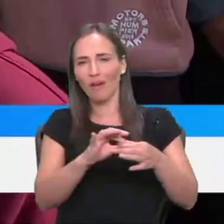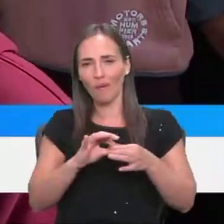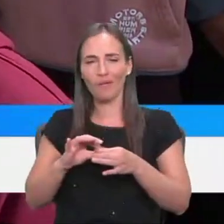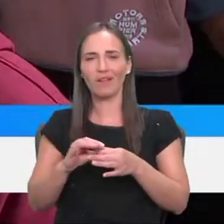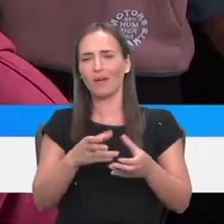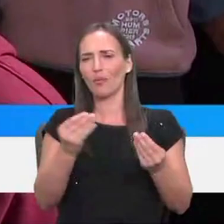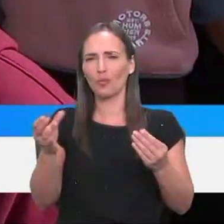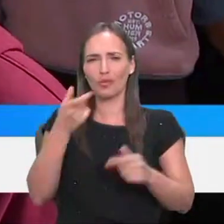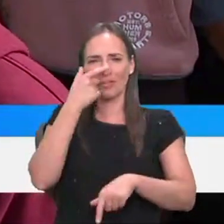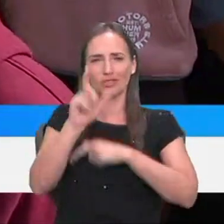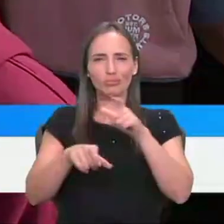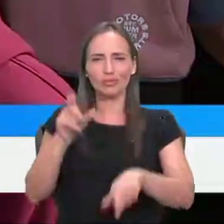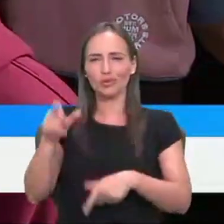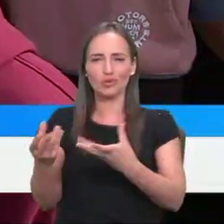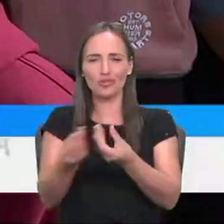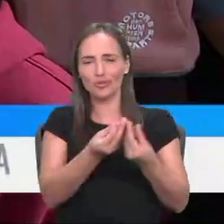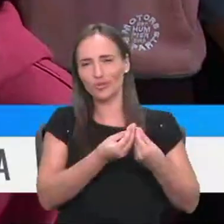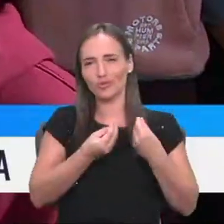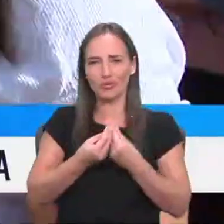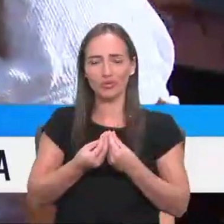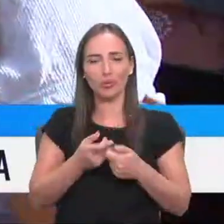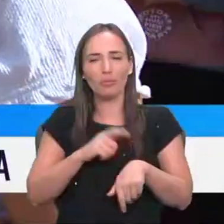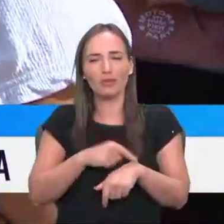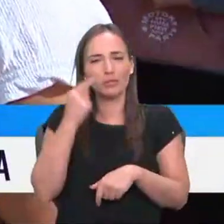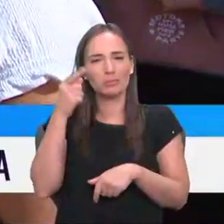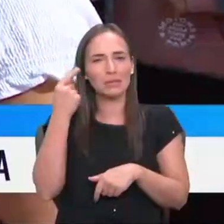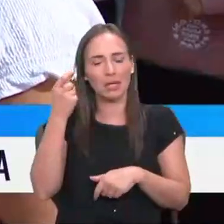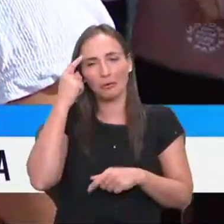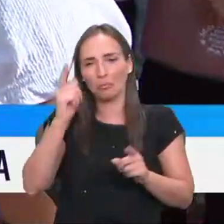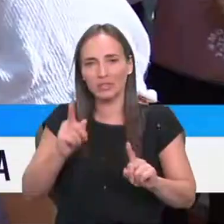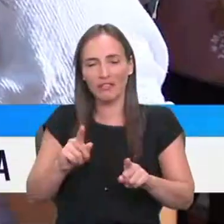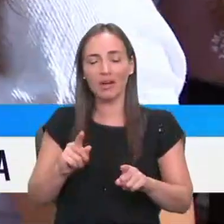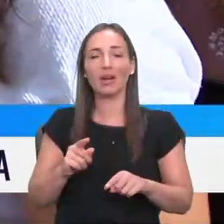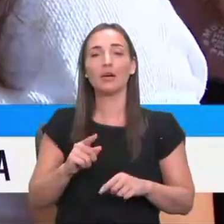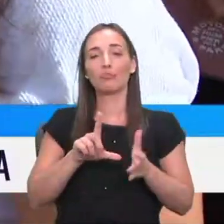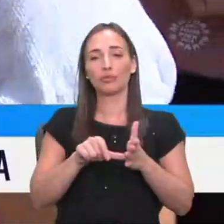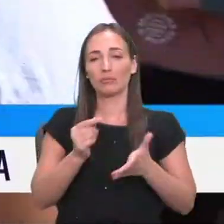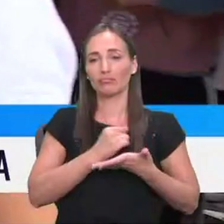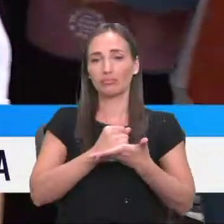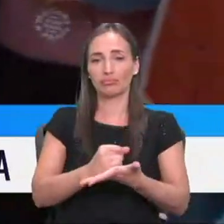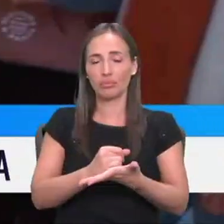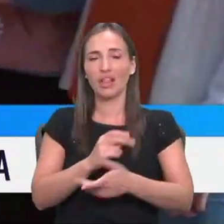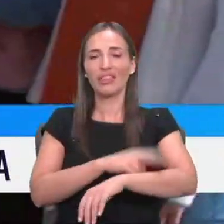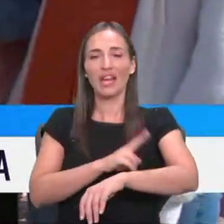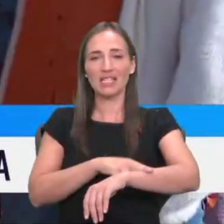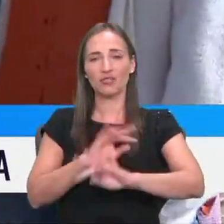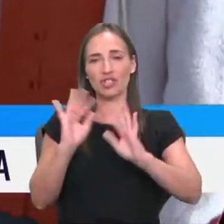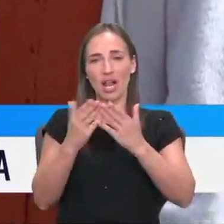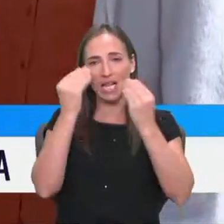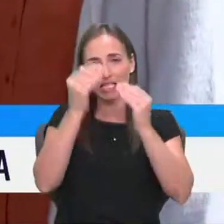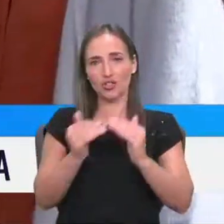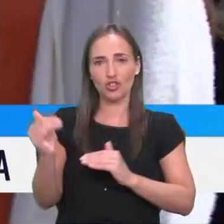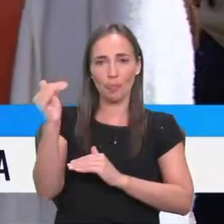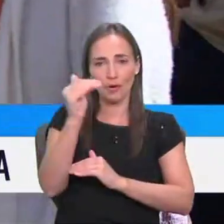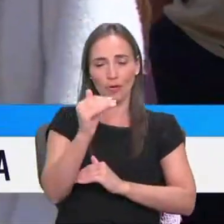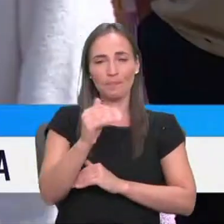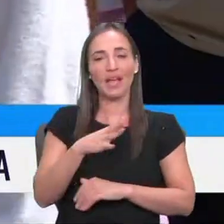tantas pessoas e que fosse um momento assim tão único o projeto É financiado pela direção Geral do ensino superior o policante